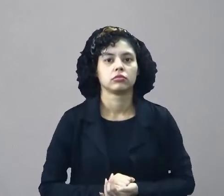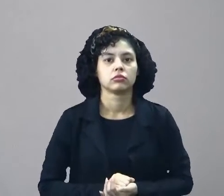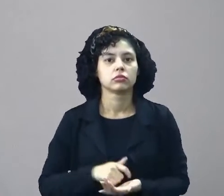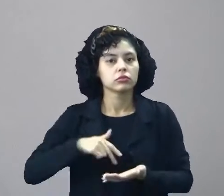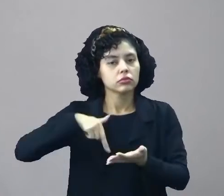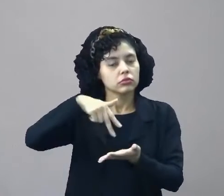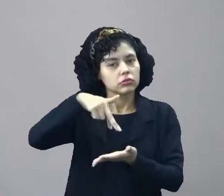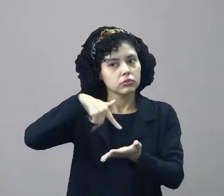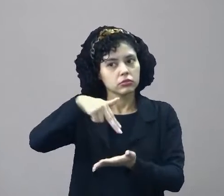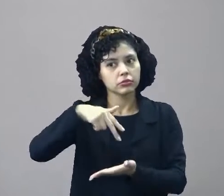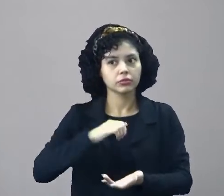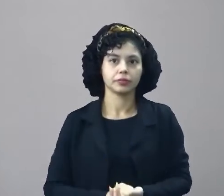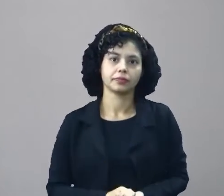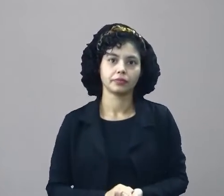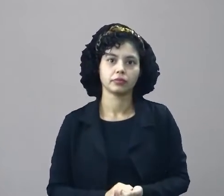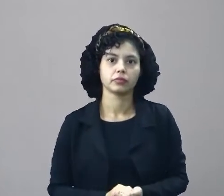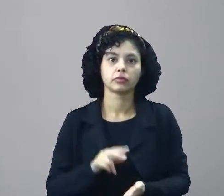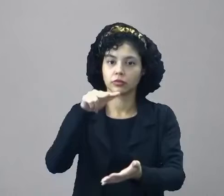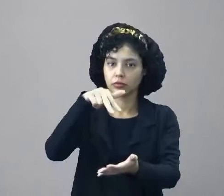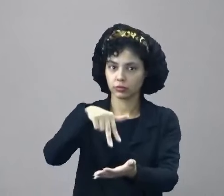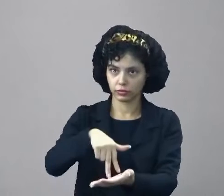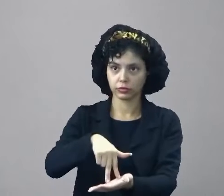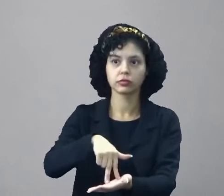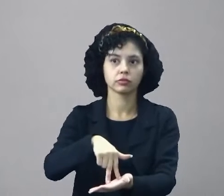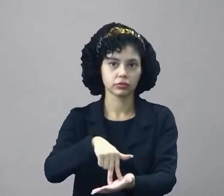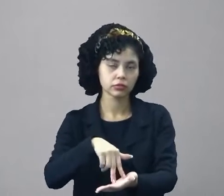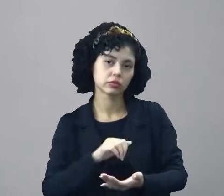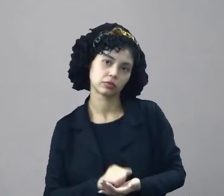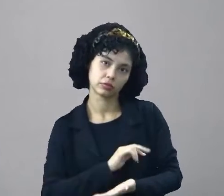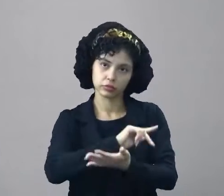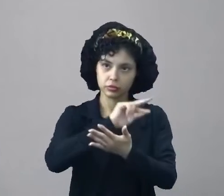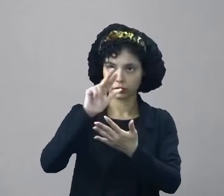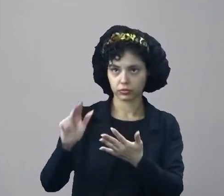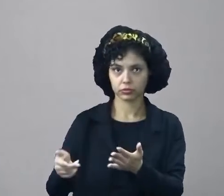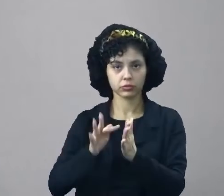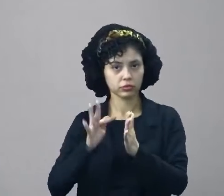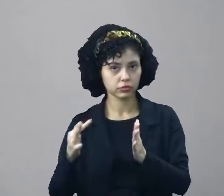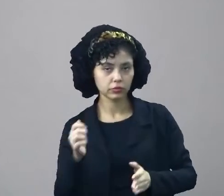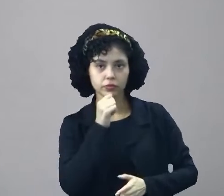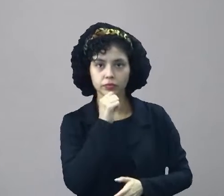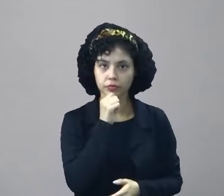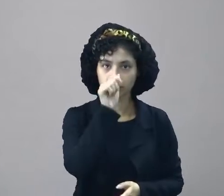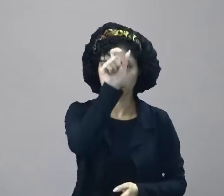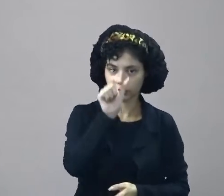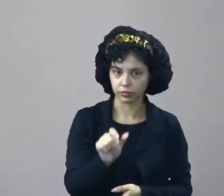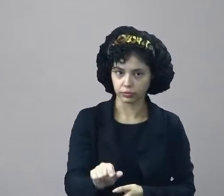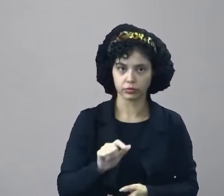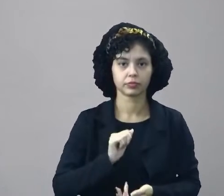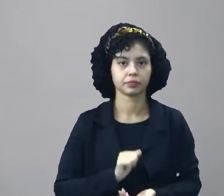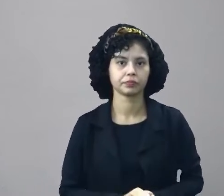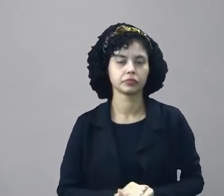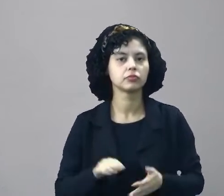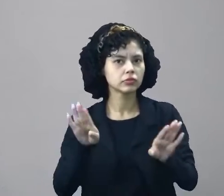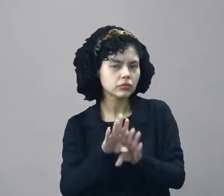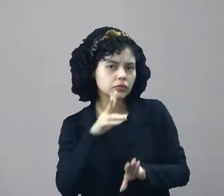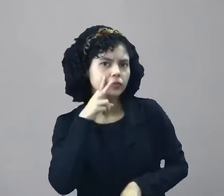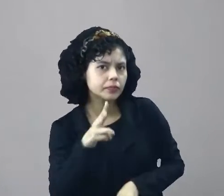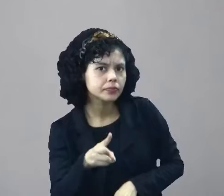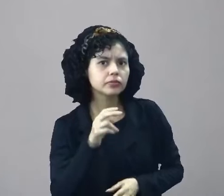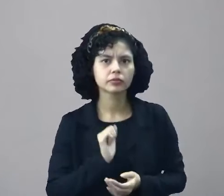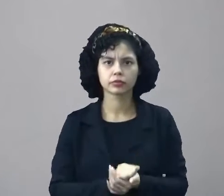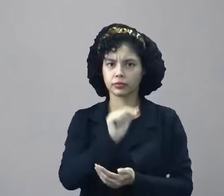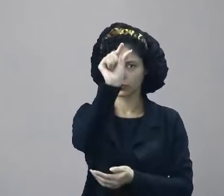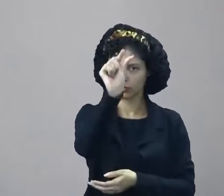do andar, da questão de se posicionar. Então tem várias funções a questão da medula espinhal. A gente vai ver também que a